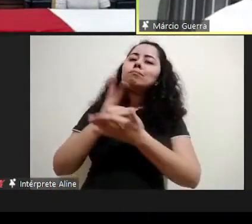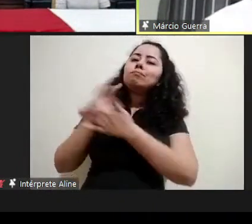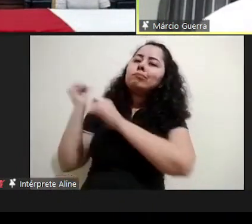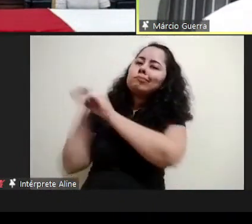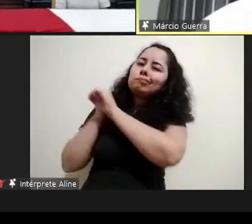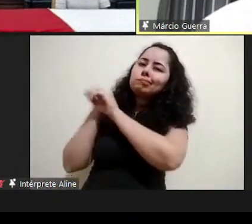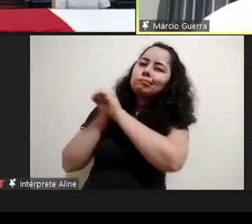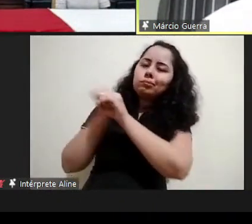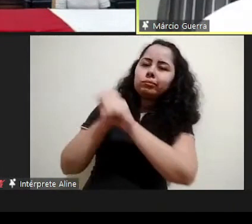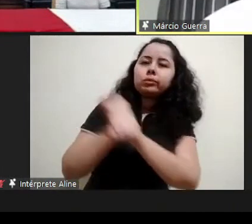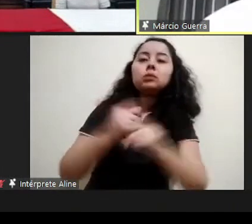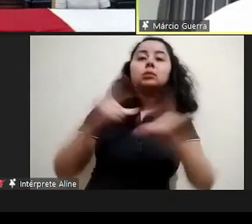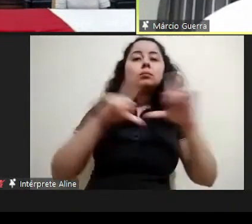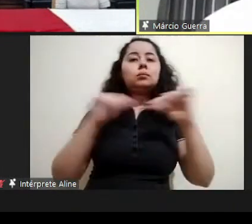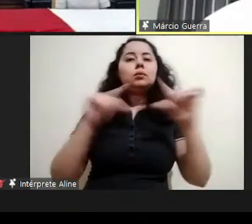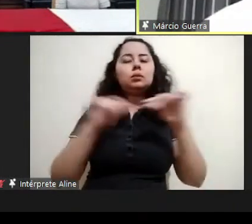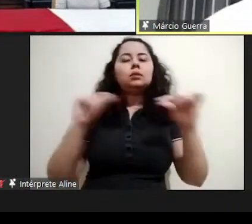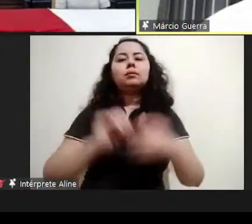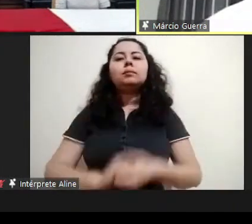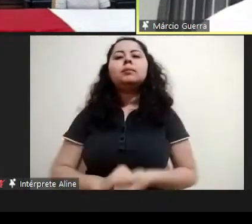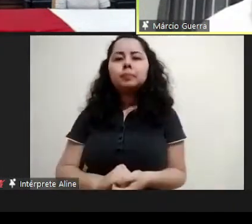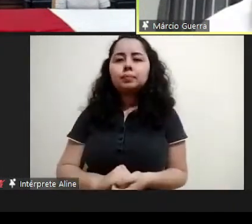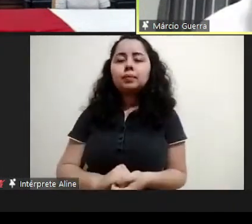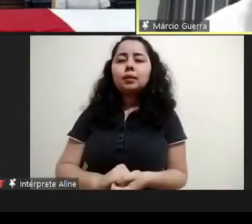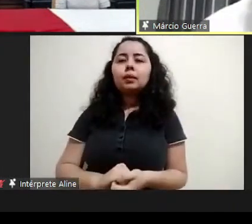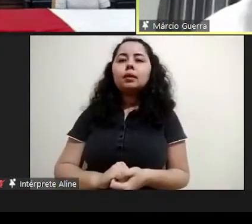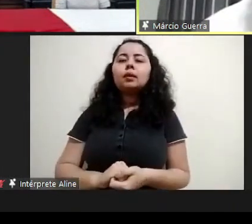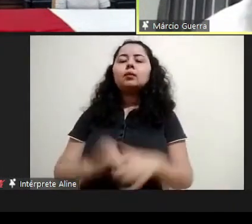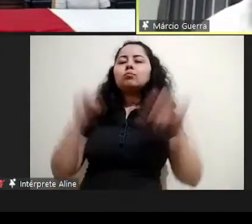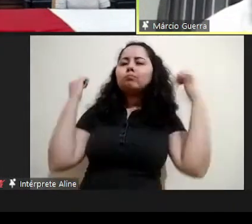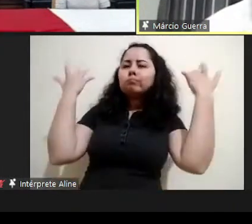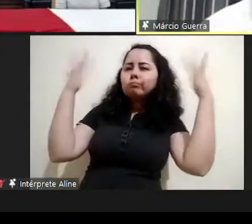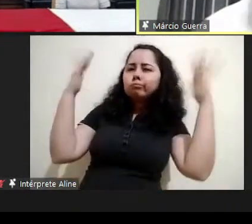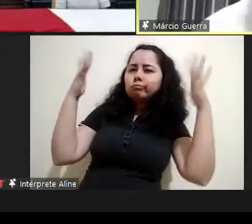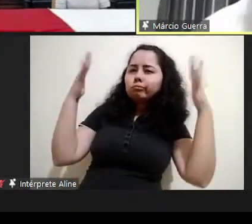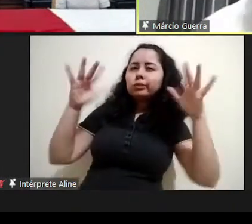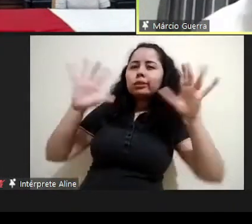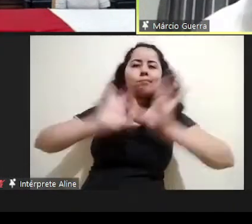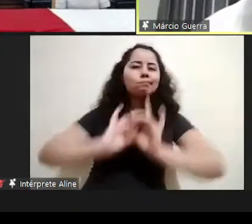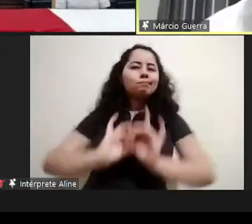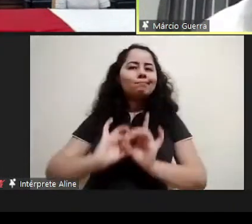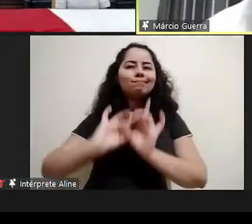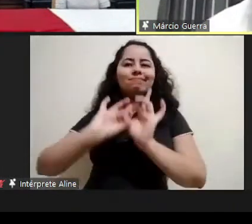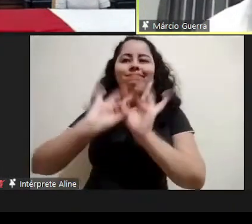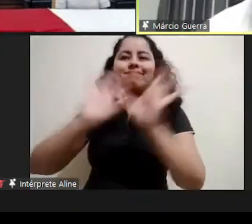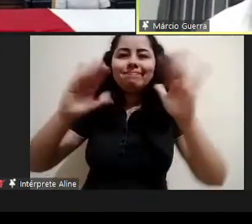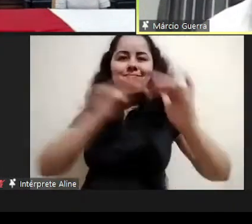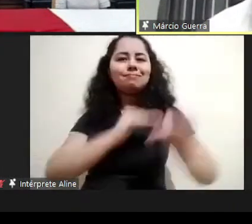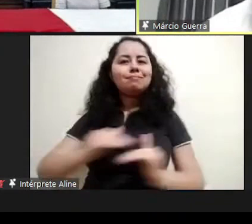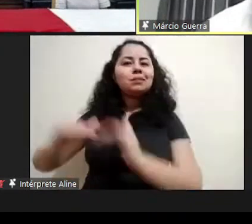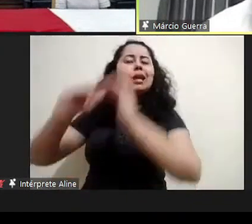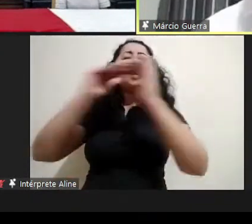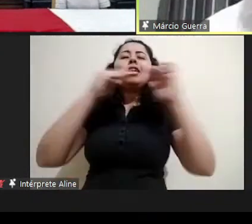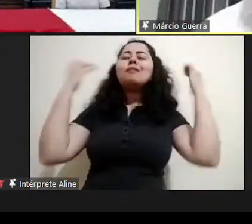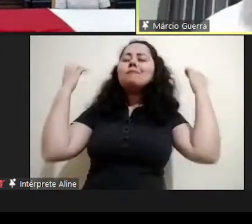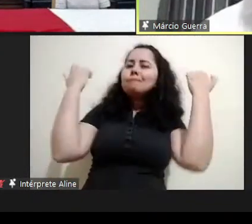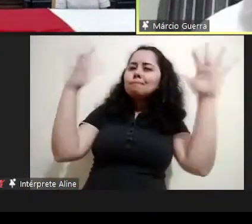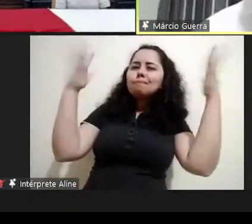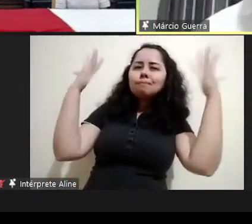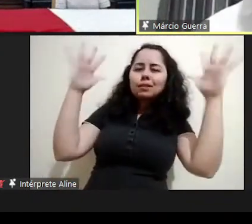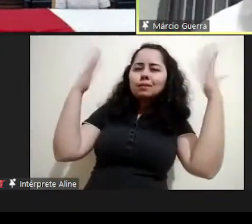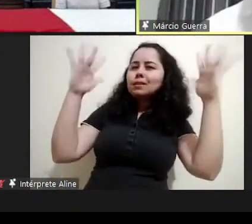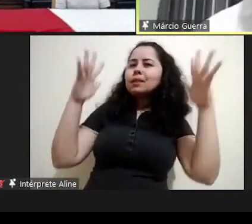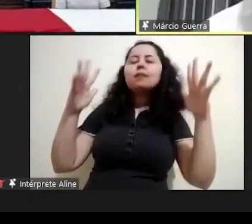a UFJF, viva a democracia, viva o povo brasileiro, viva